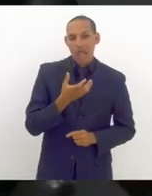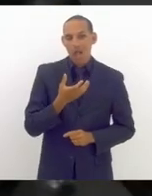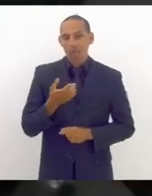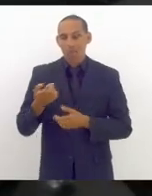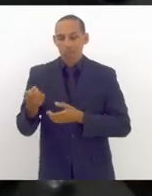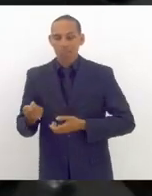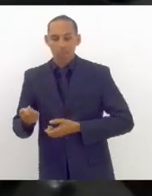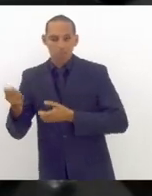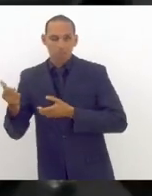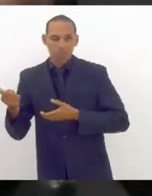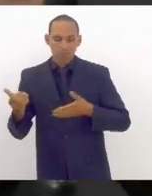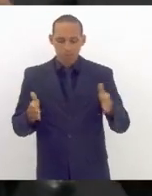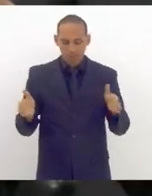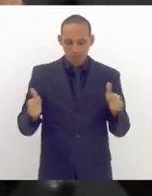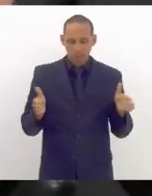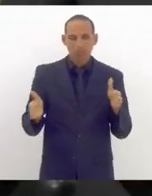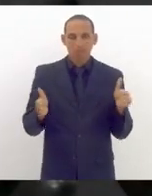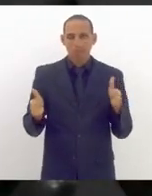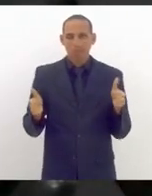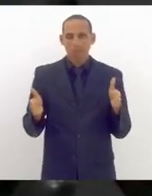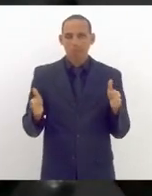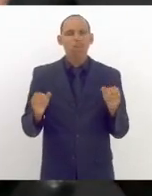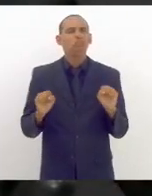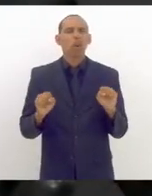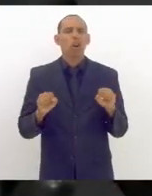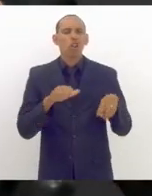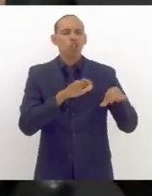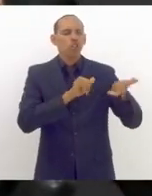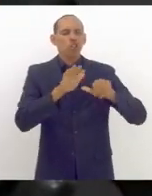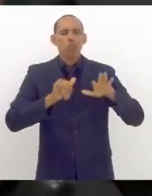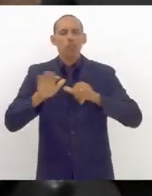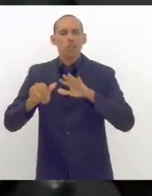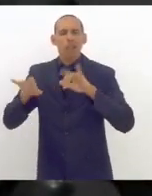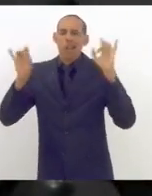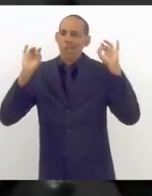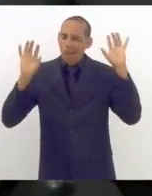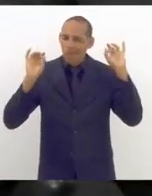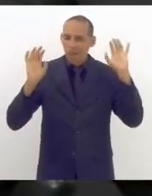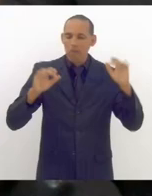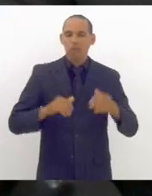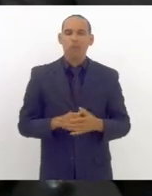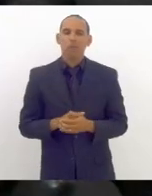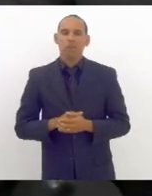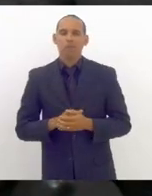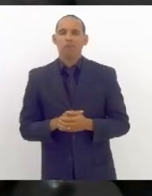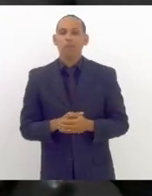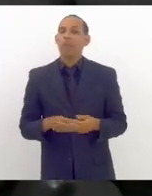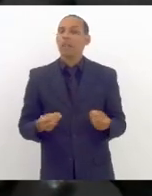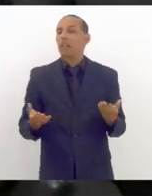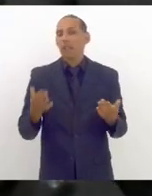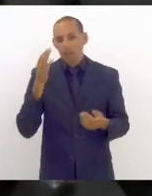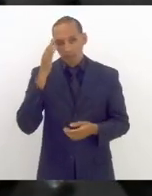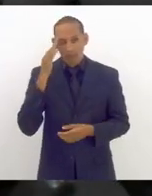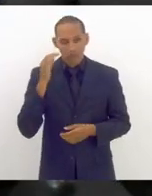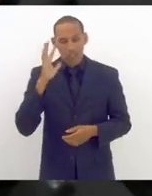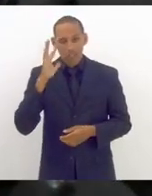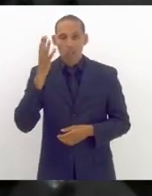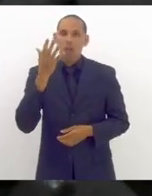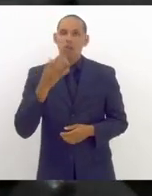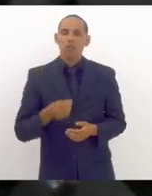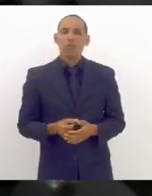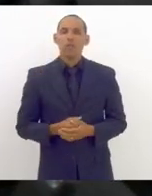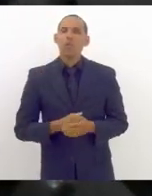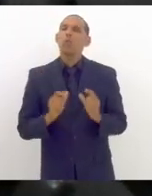réveillon uma convocação extraordinária para resolver